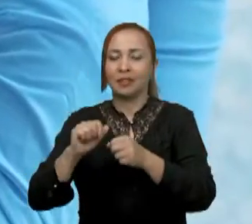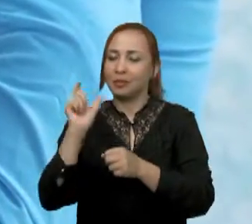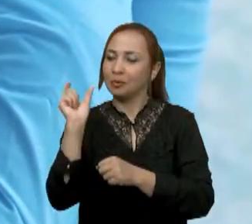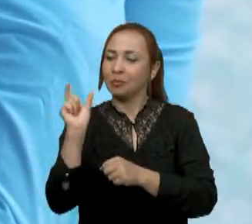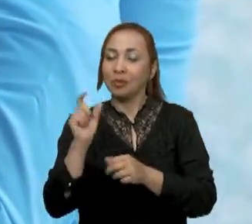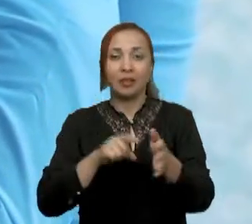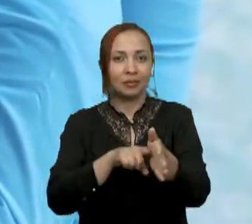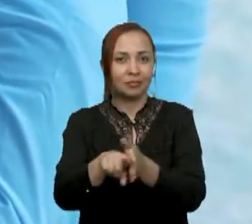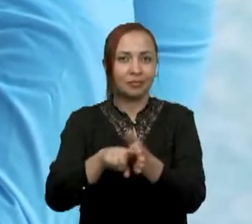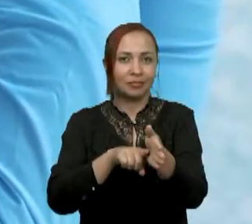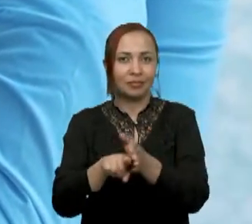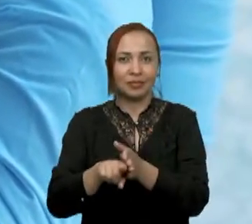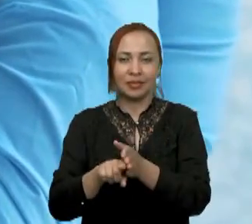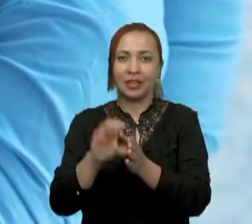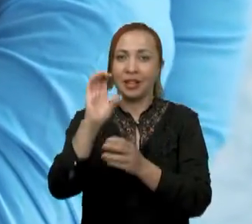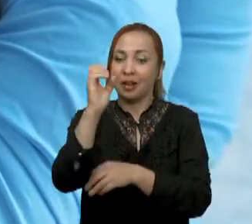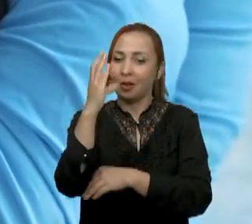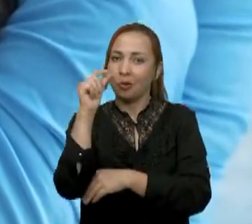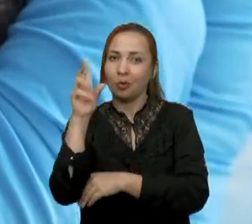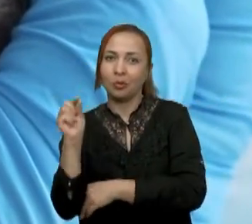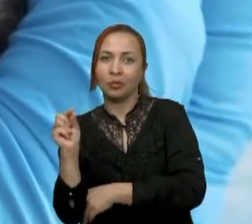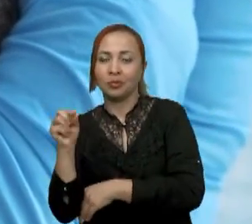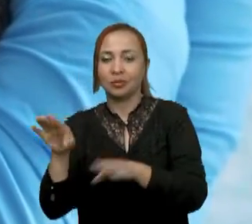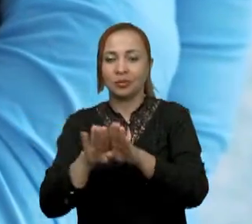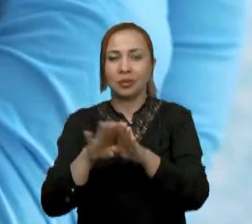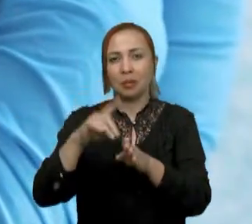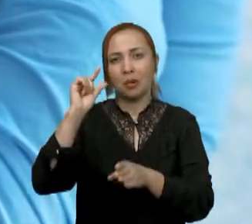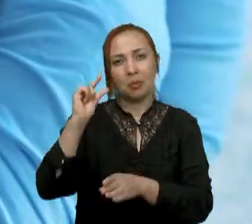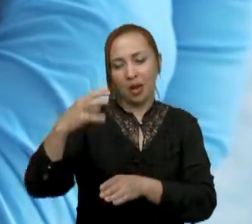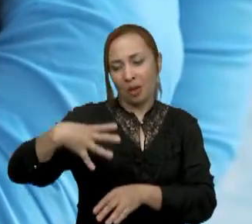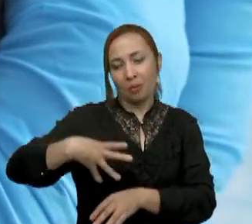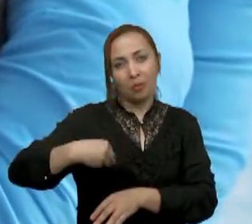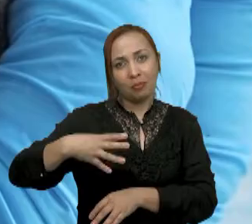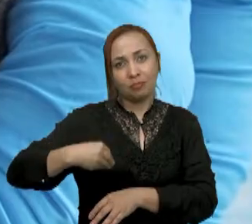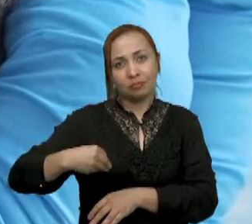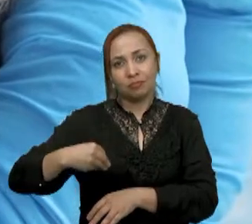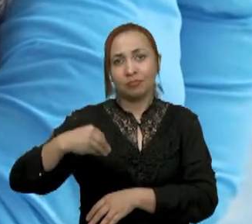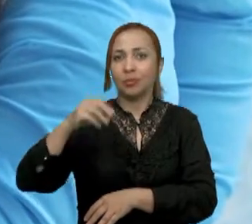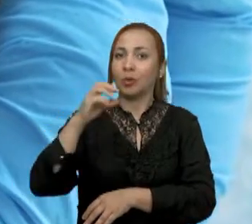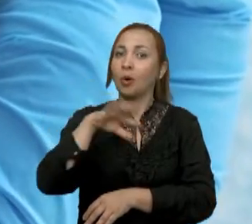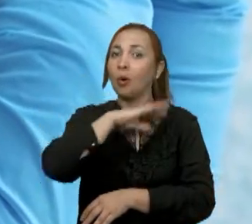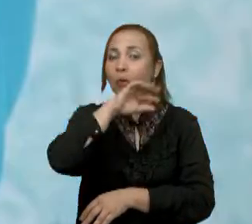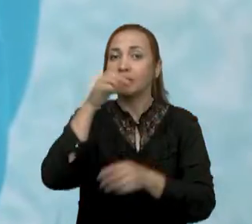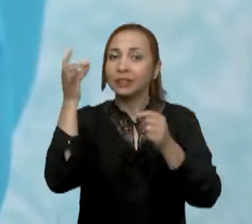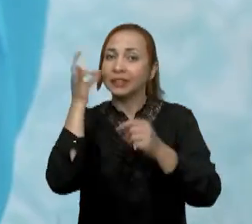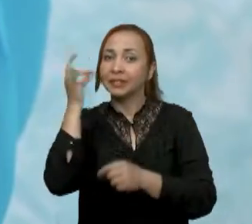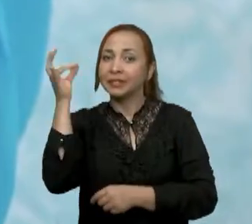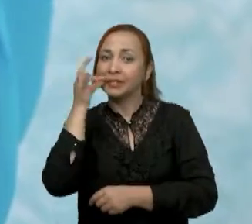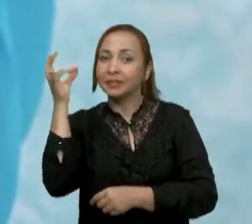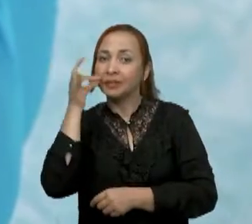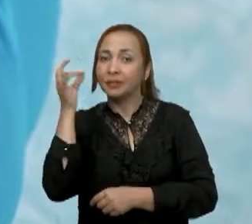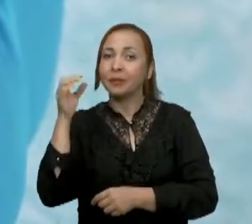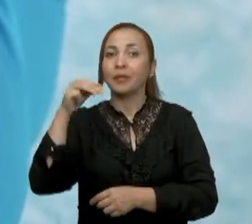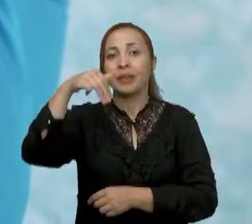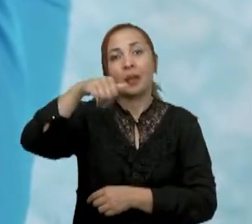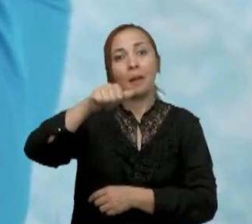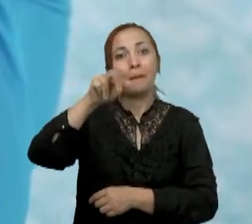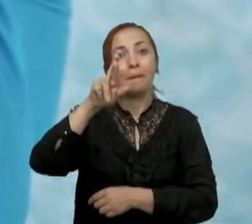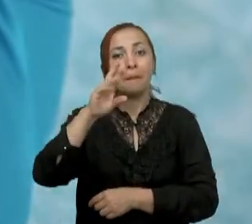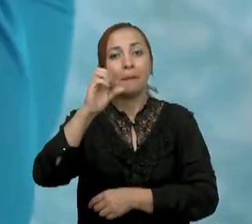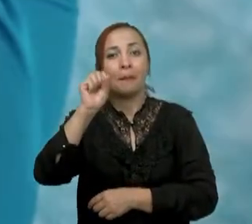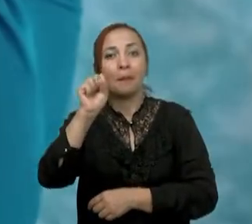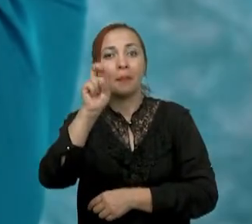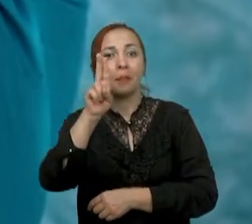Ecologia e diversidade de pequenos mamíferos da Caatinga roedores e marsupiais para quem não sabe os